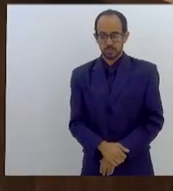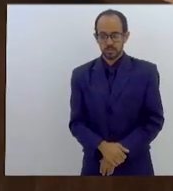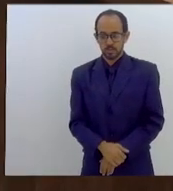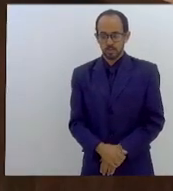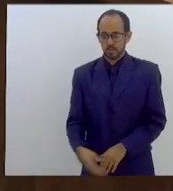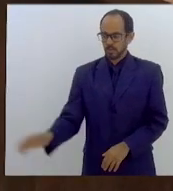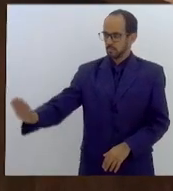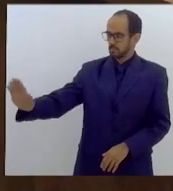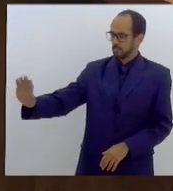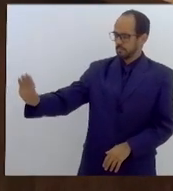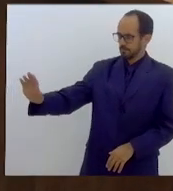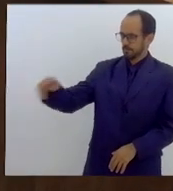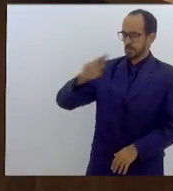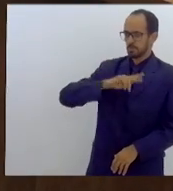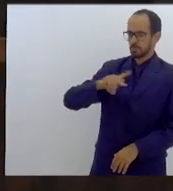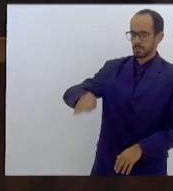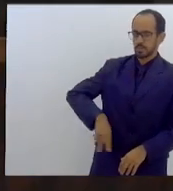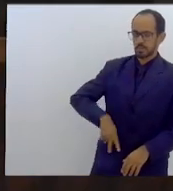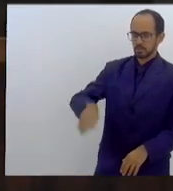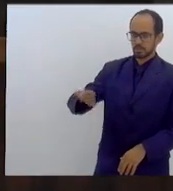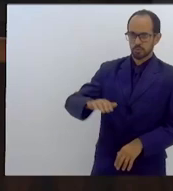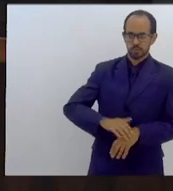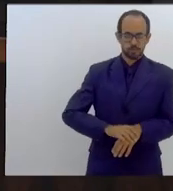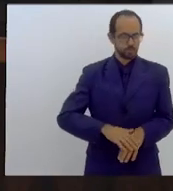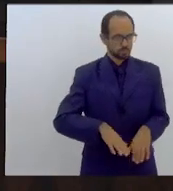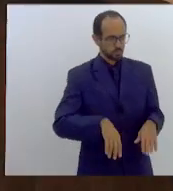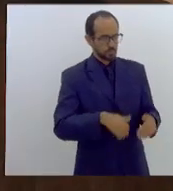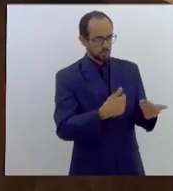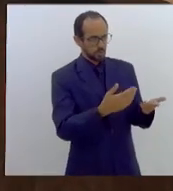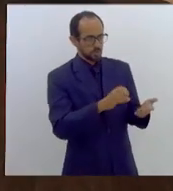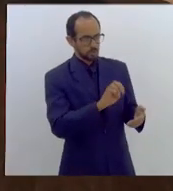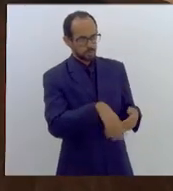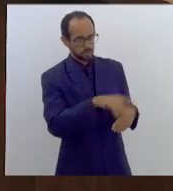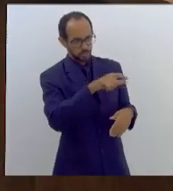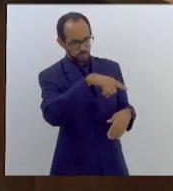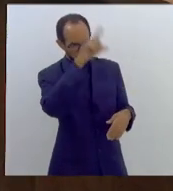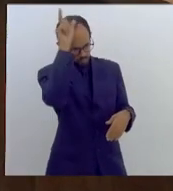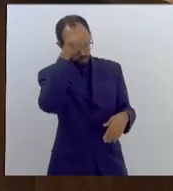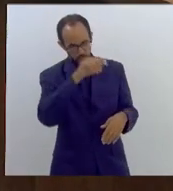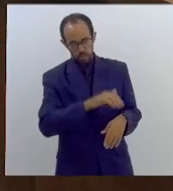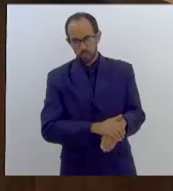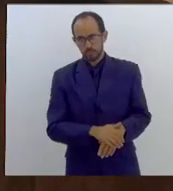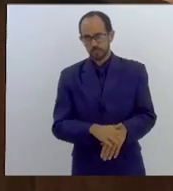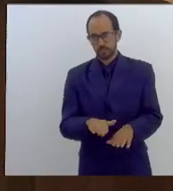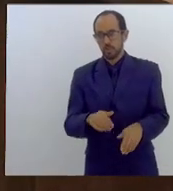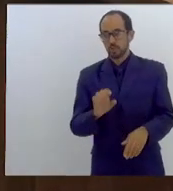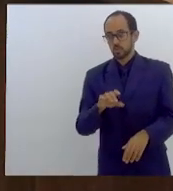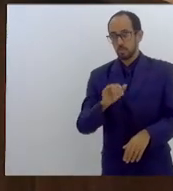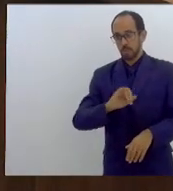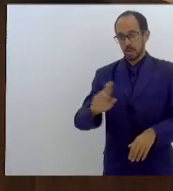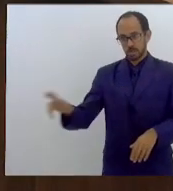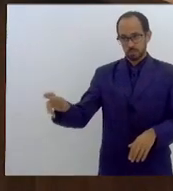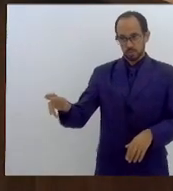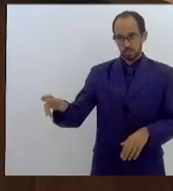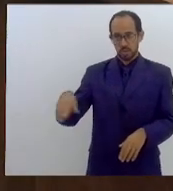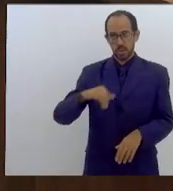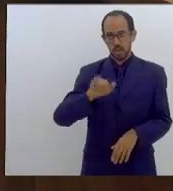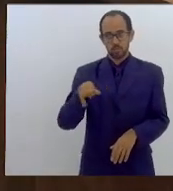Presidente. Deputado Luiz. Só respondendo ao deputado Jorge Felipe Neto.